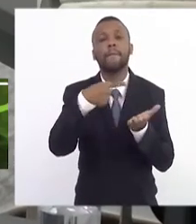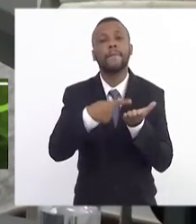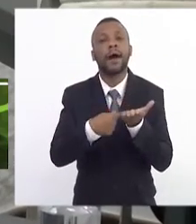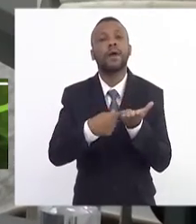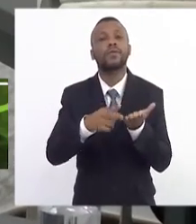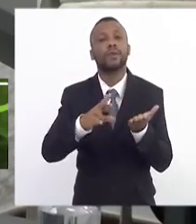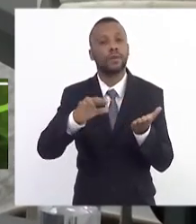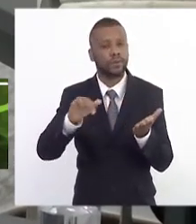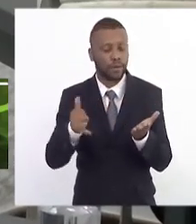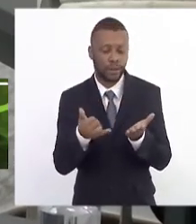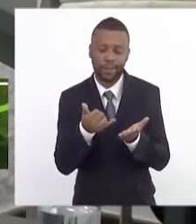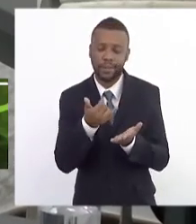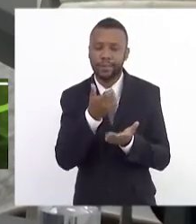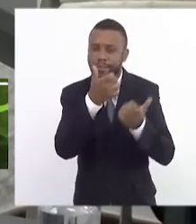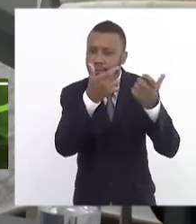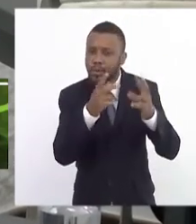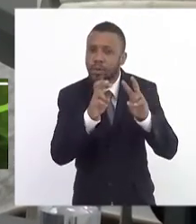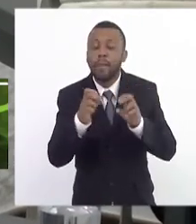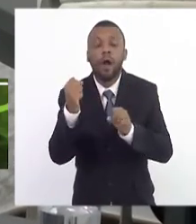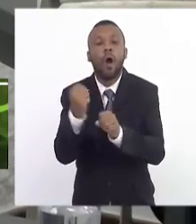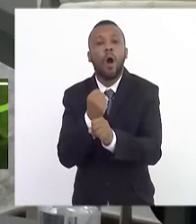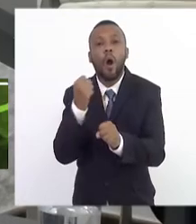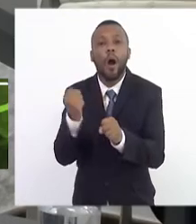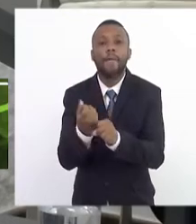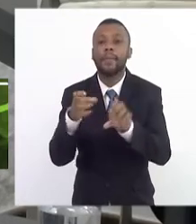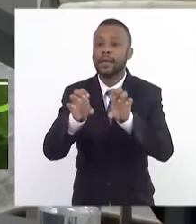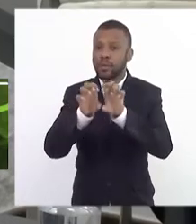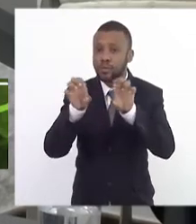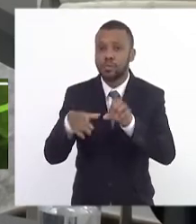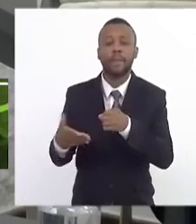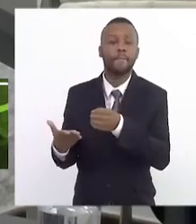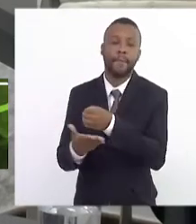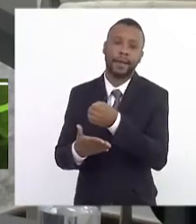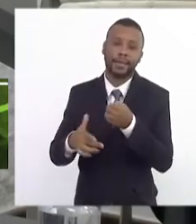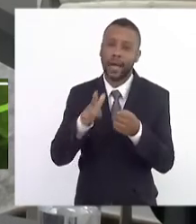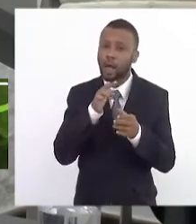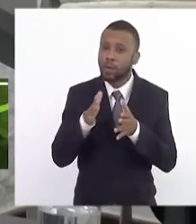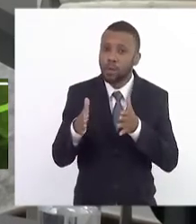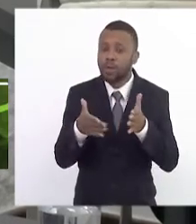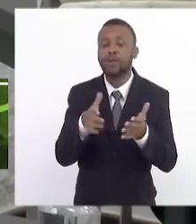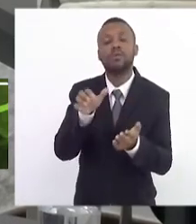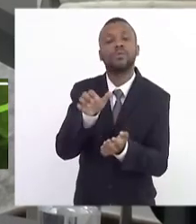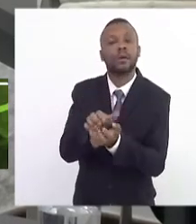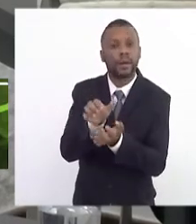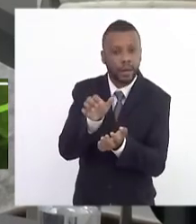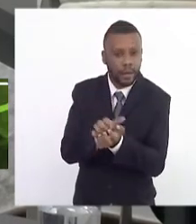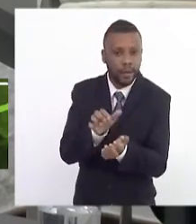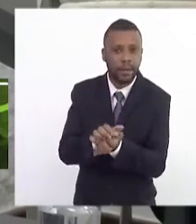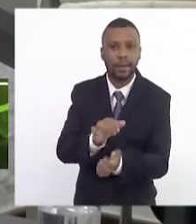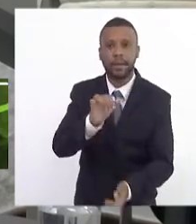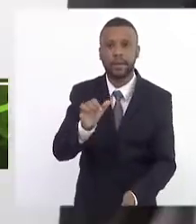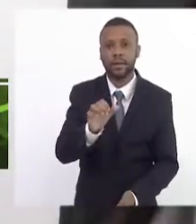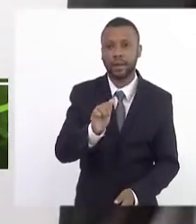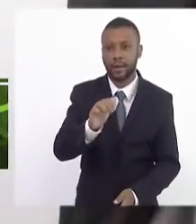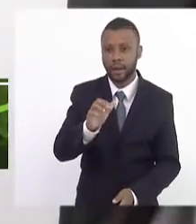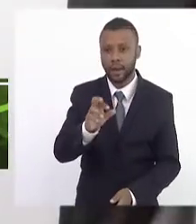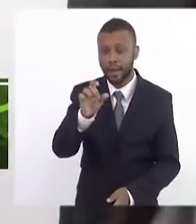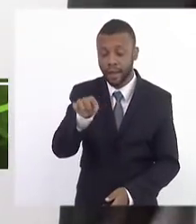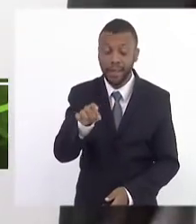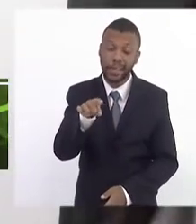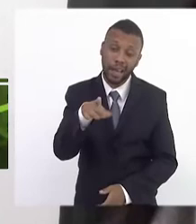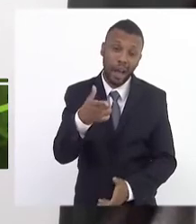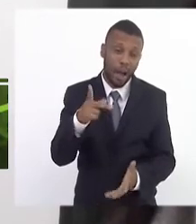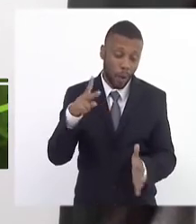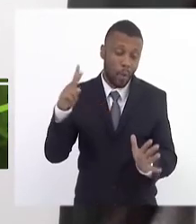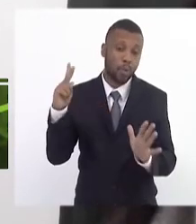em especial no Rio Jacaré, uhum, que é uma realidade também em outras favelas e periferias com relação